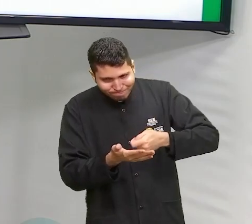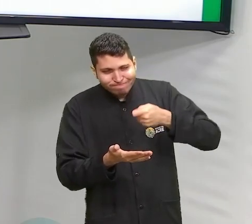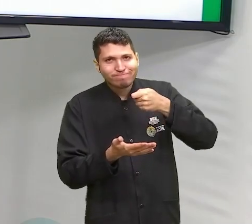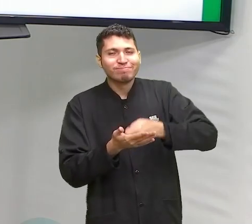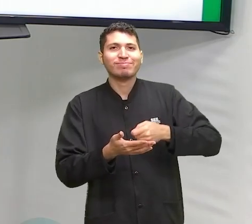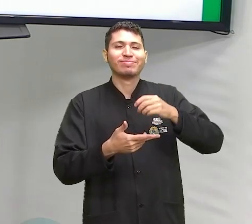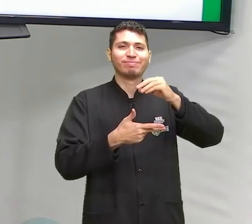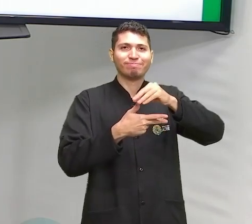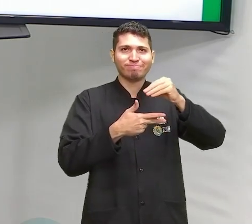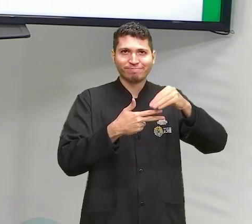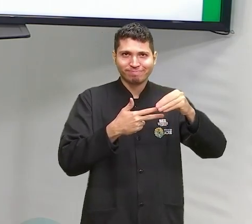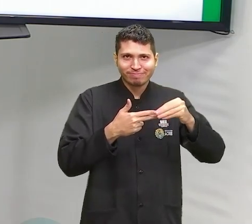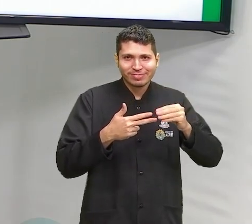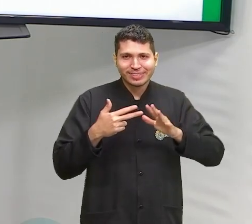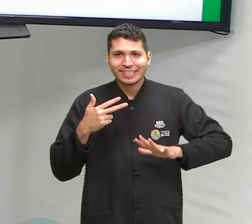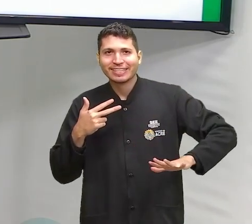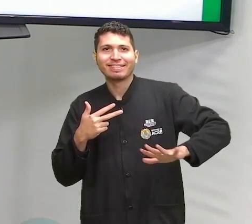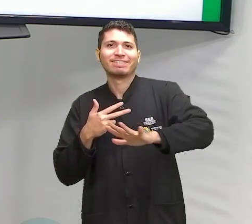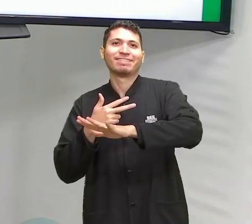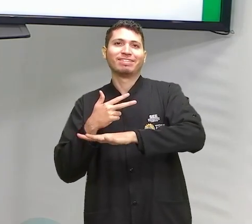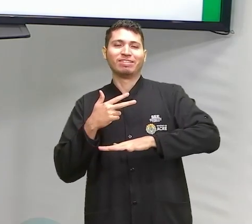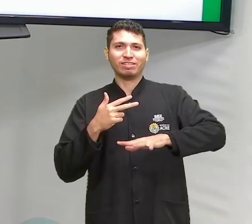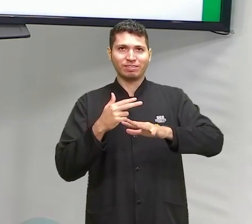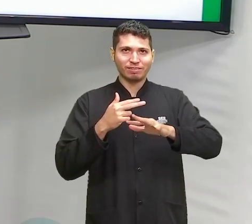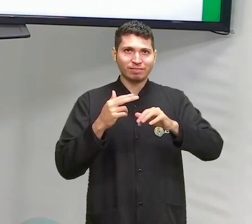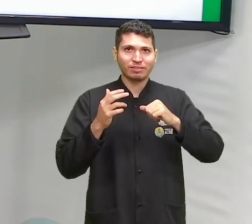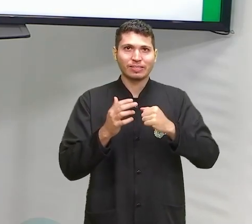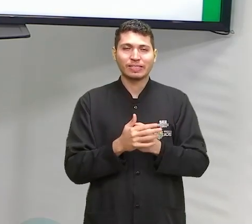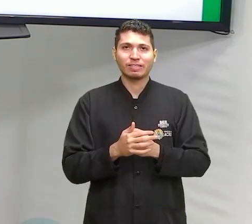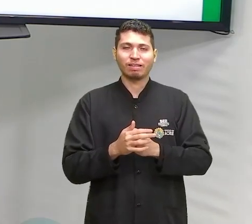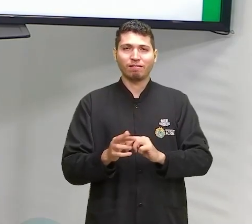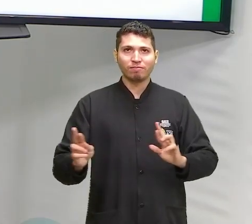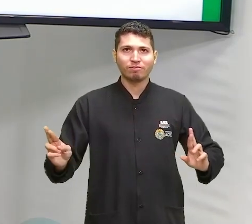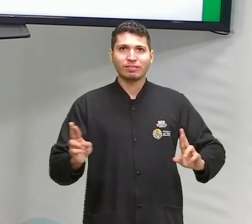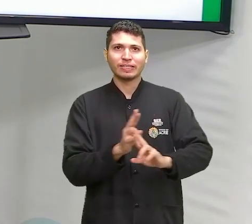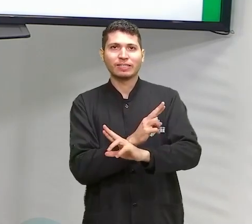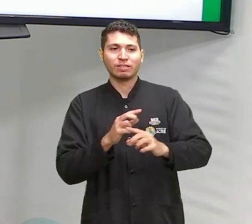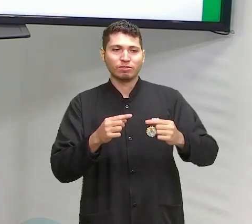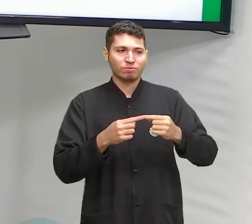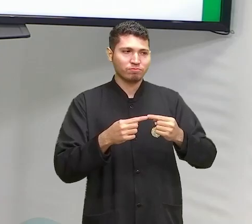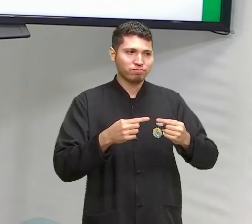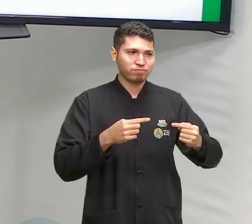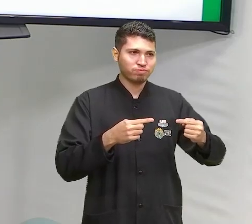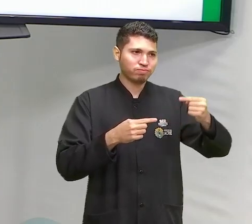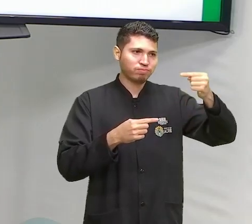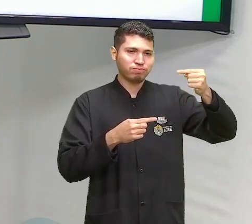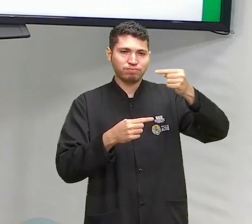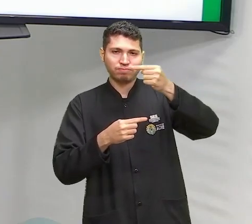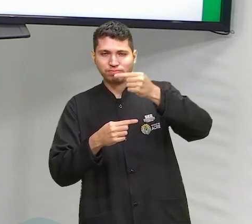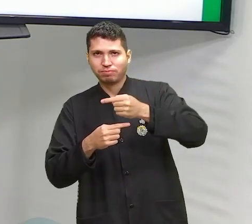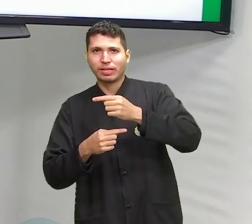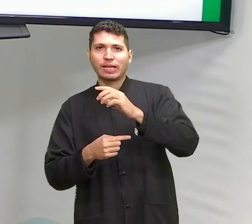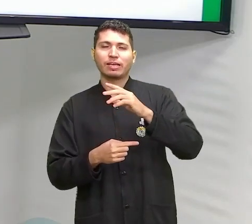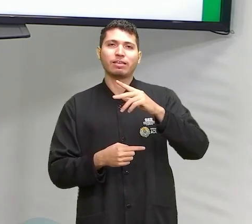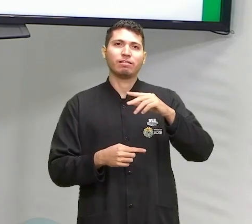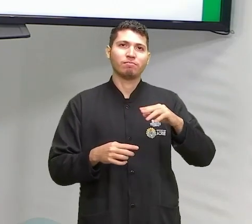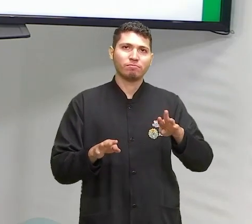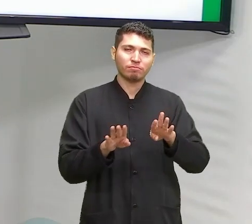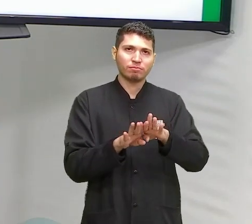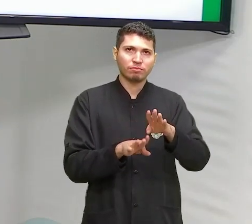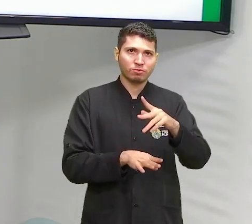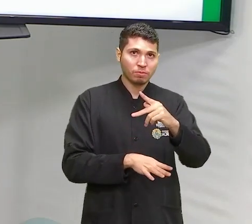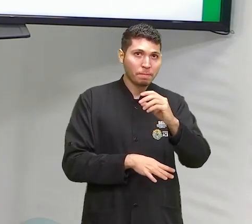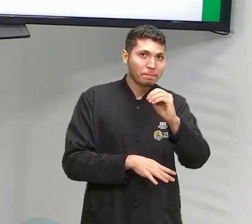gente vai estudar no Enem relaciona muito questões de potência, resistores também. Potência a gente associa a